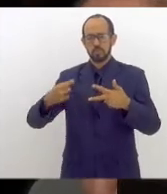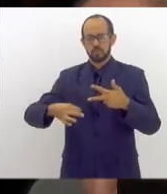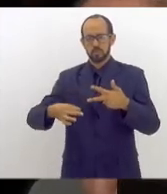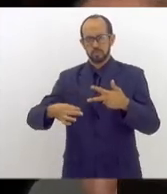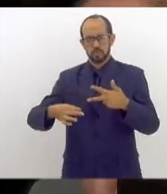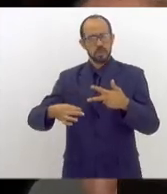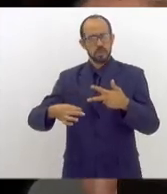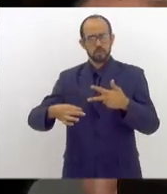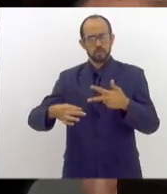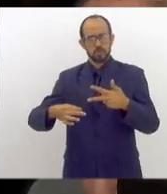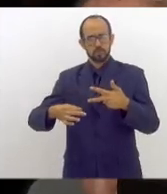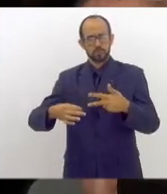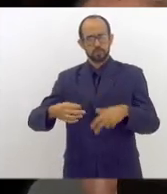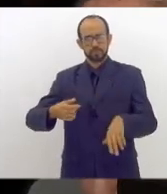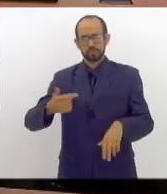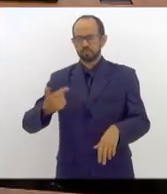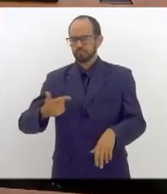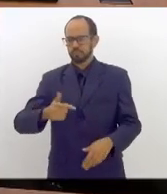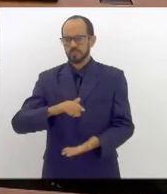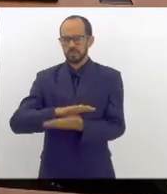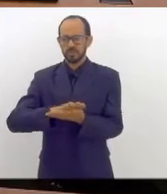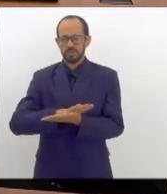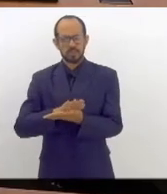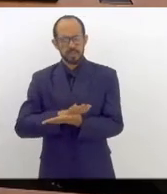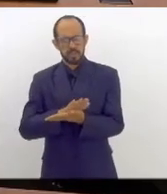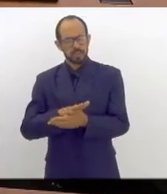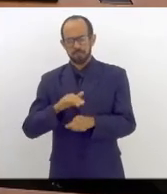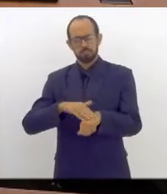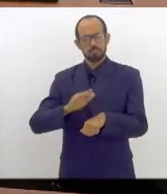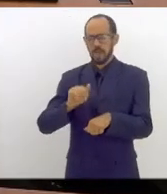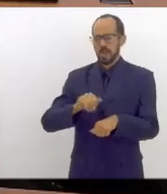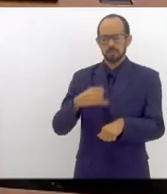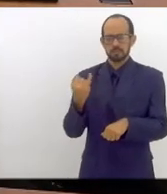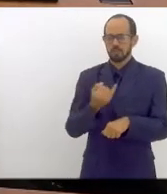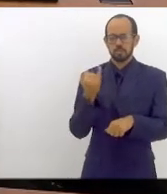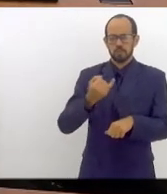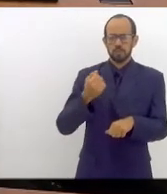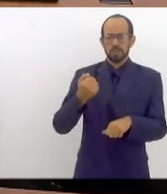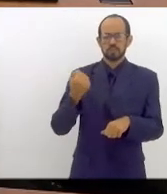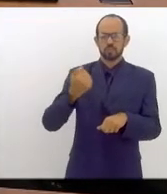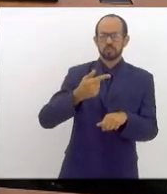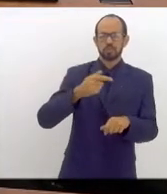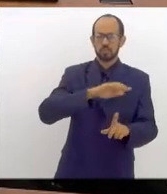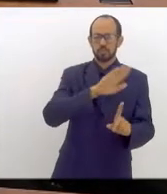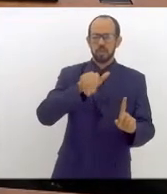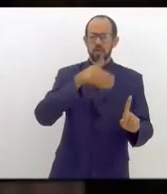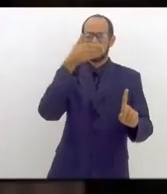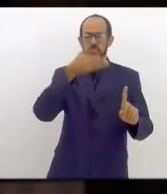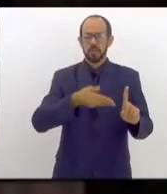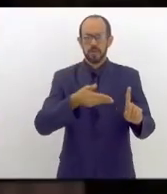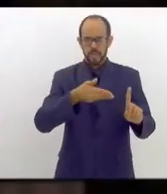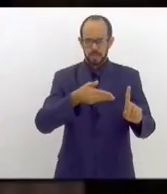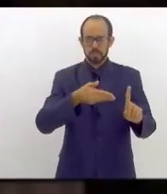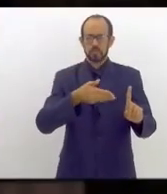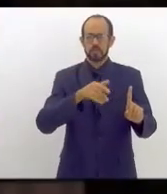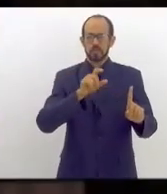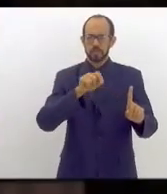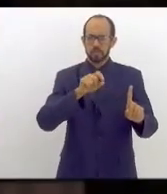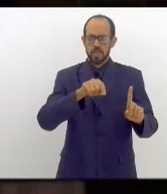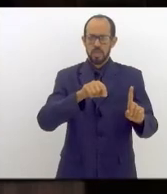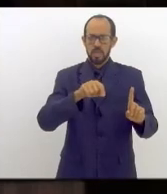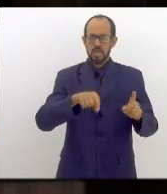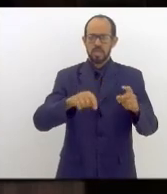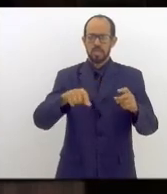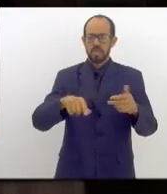Não há nada mais honroso do que ser homenageado pela casa Legislativa